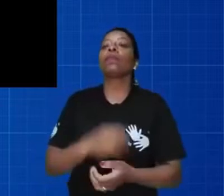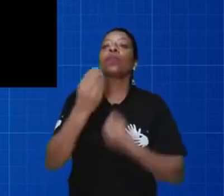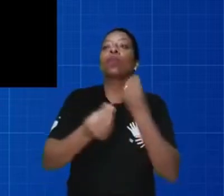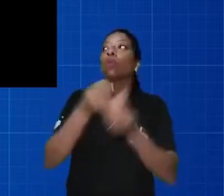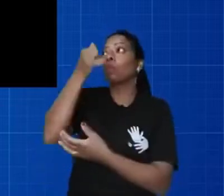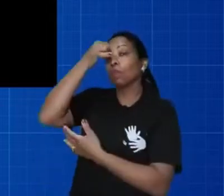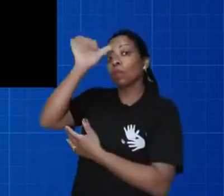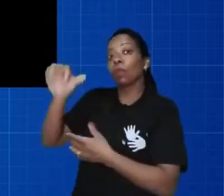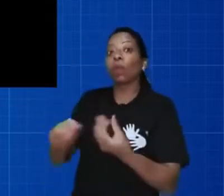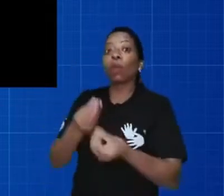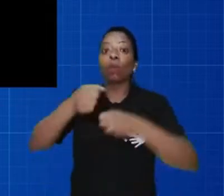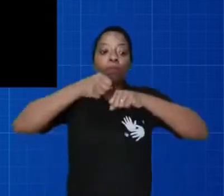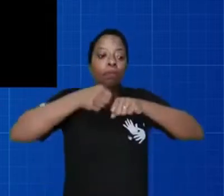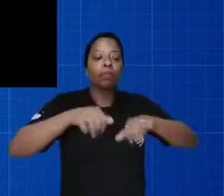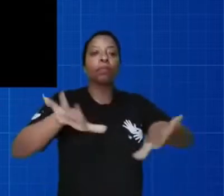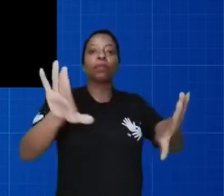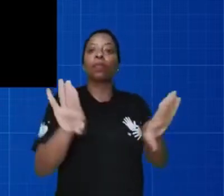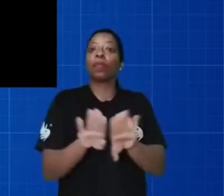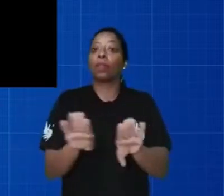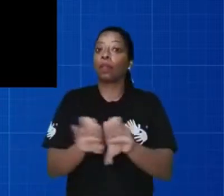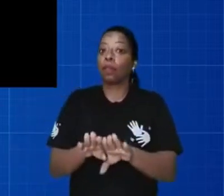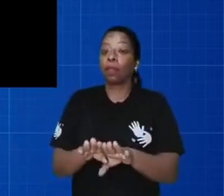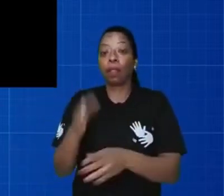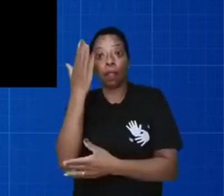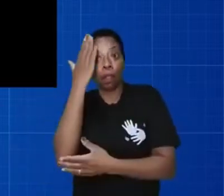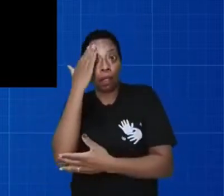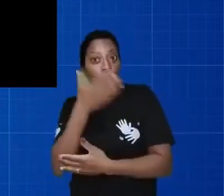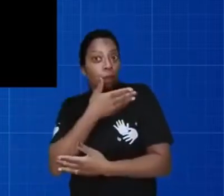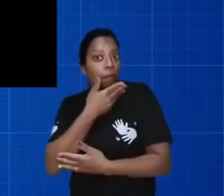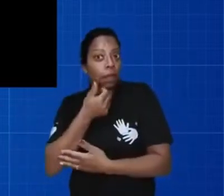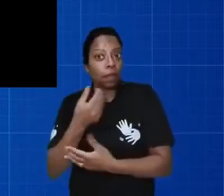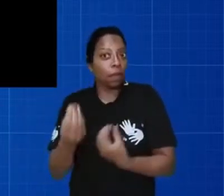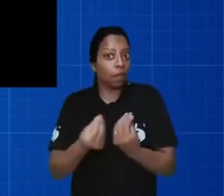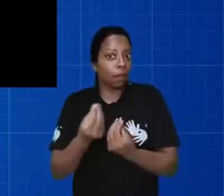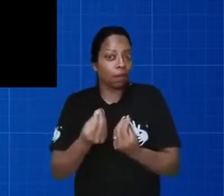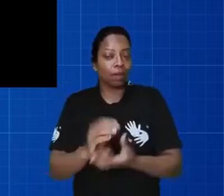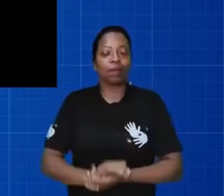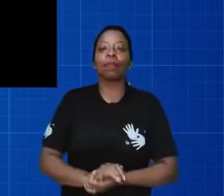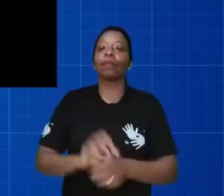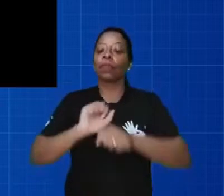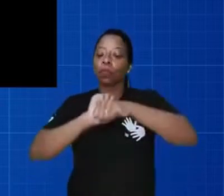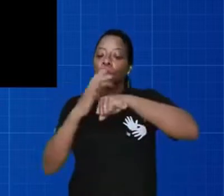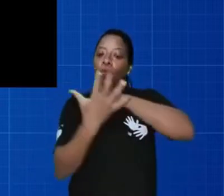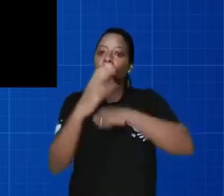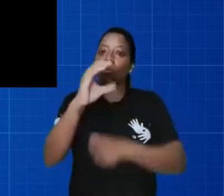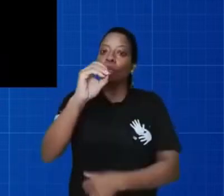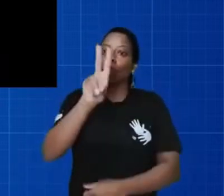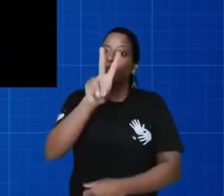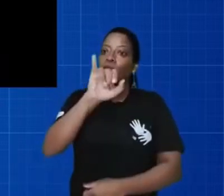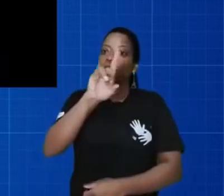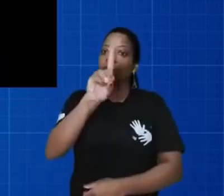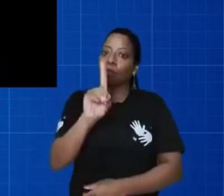as prevenções, para a gente conversar e entender melhor sobre os assuntos. Então, começar pela Covid, nós já é uma doença